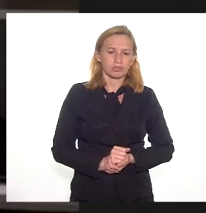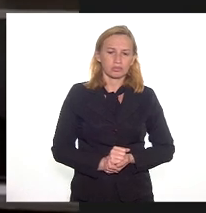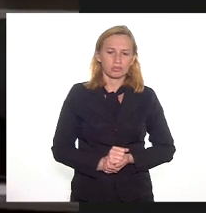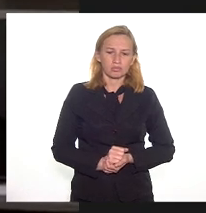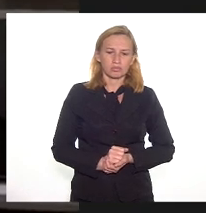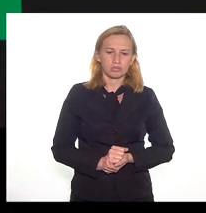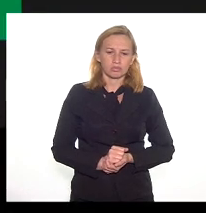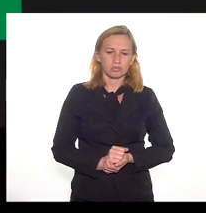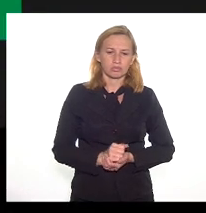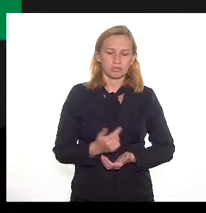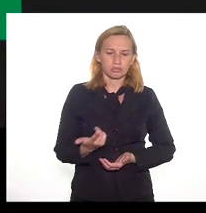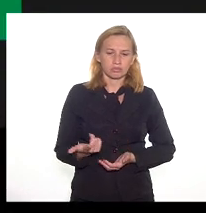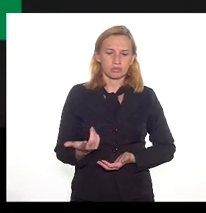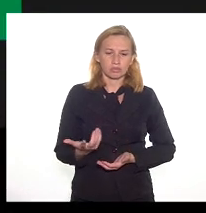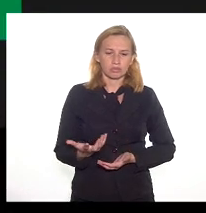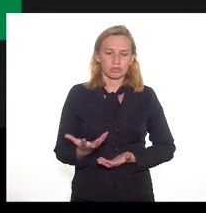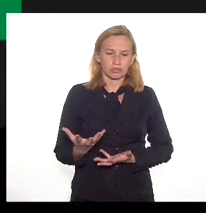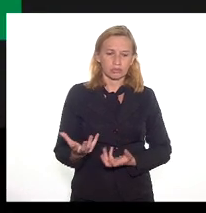nisso?